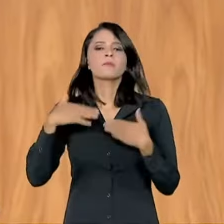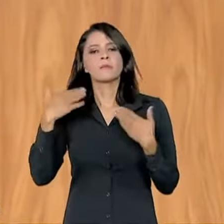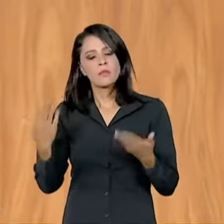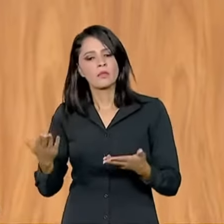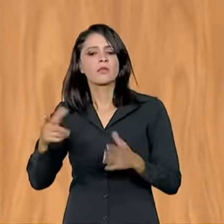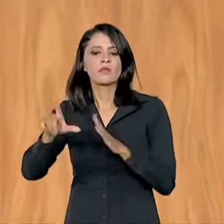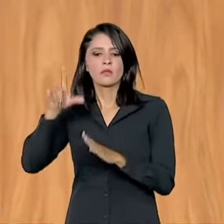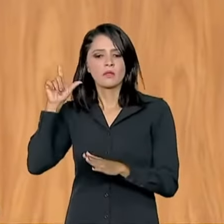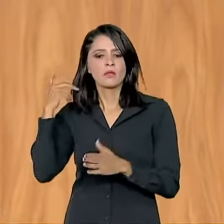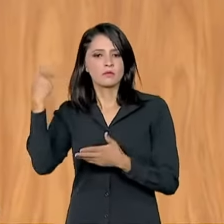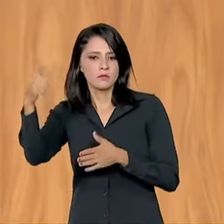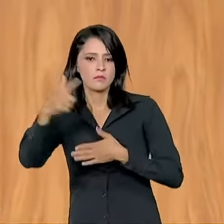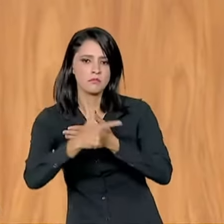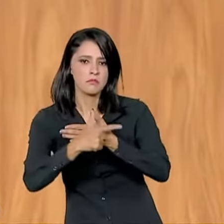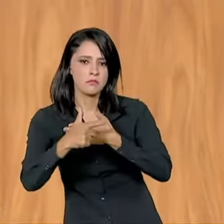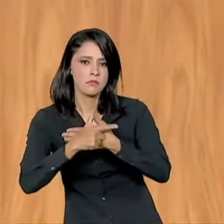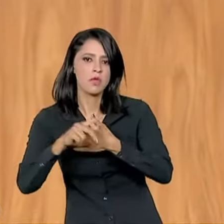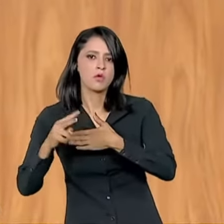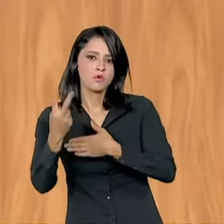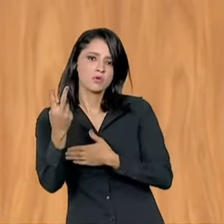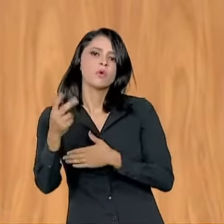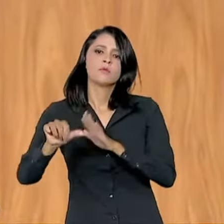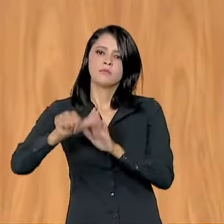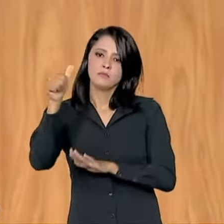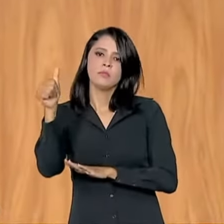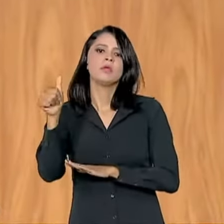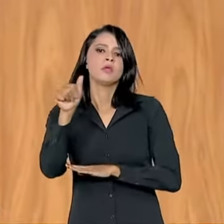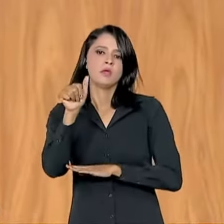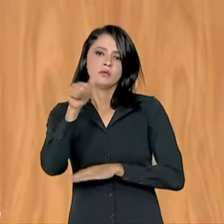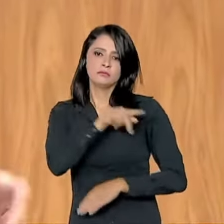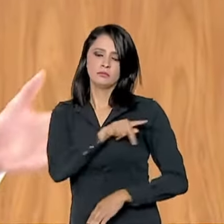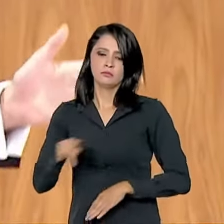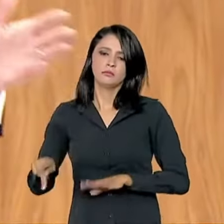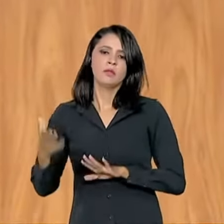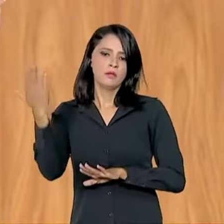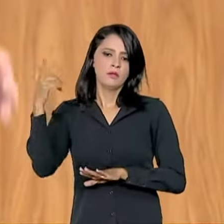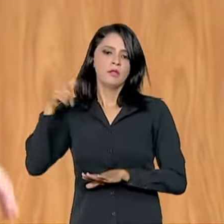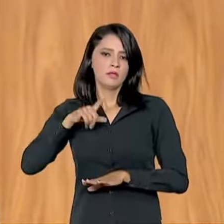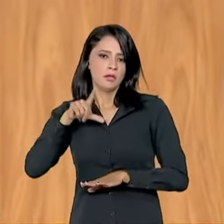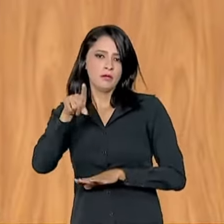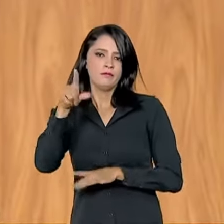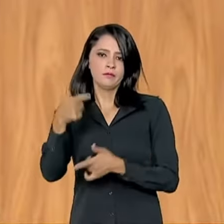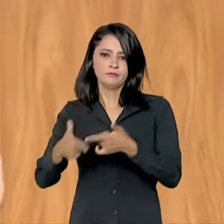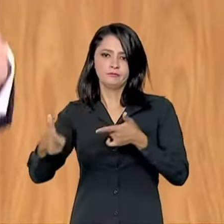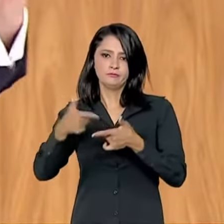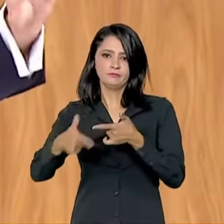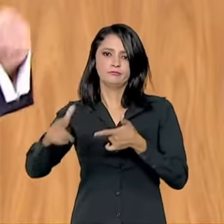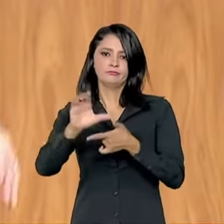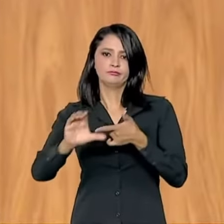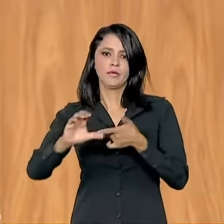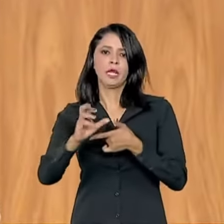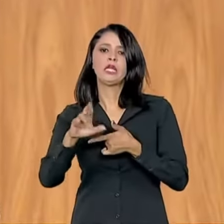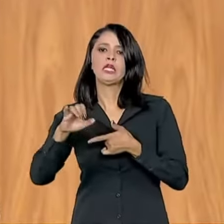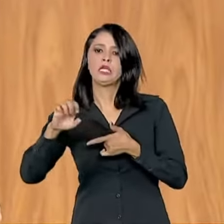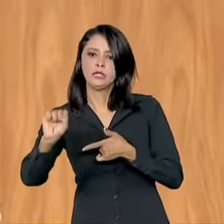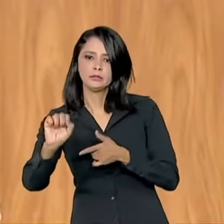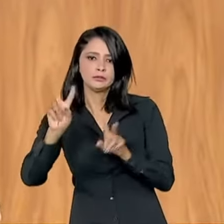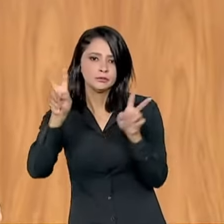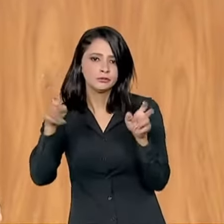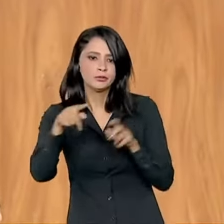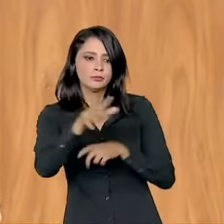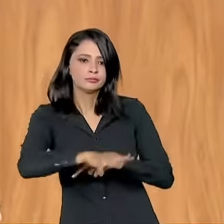aliás, o seu papel nos dois primeiros mandatos, já que ele teve relativamente a essa crise, e sobre a